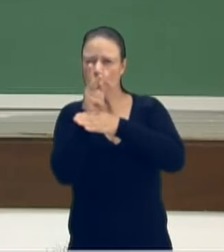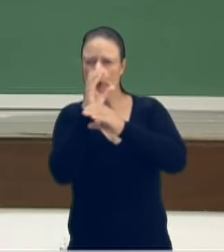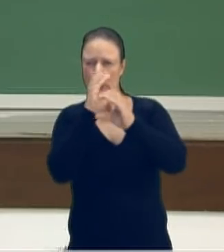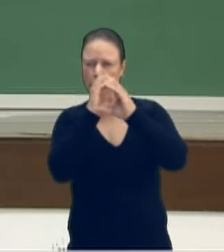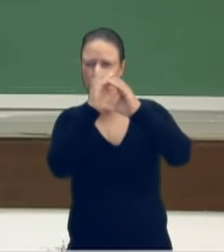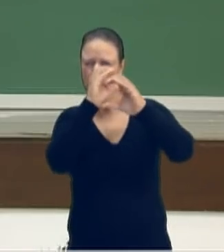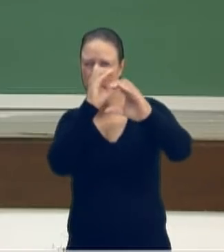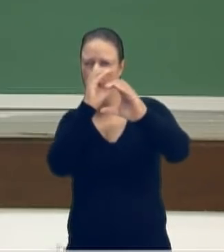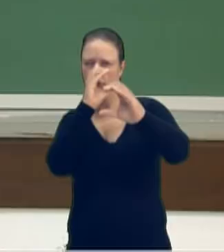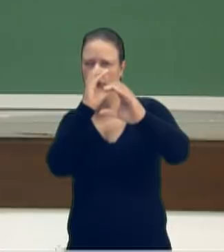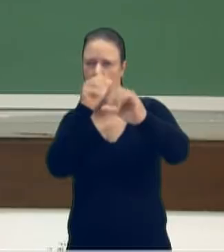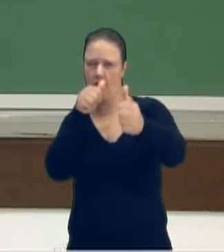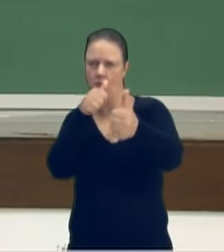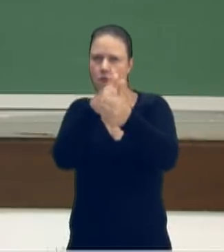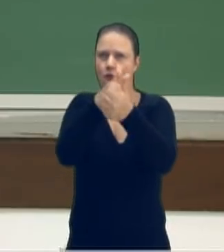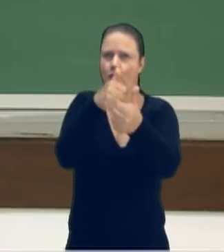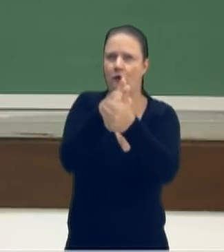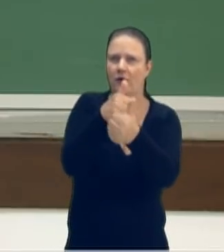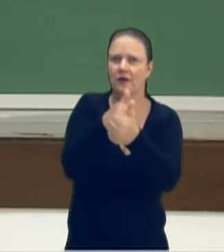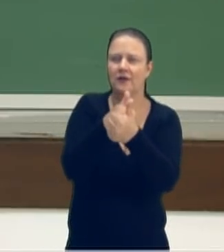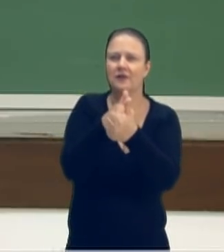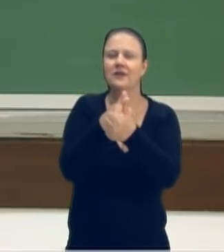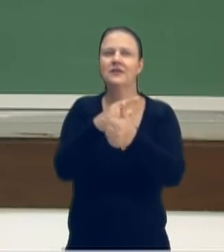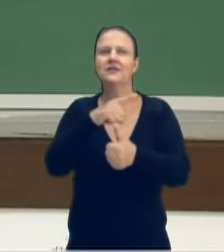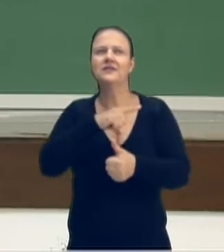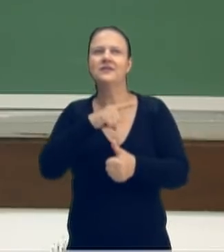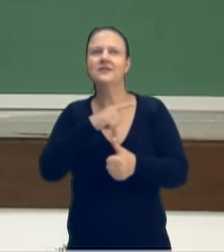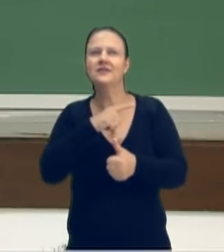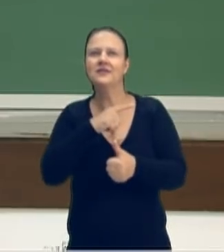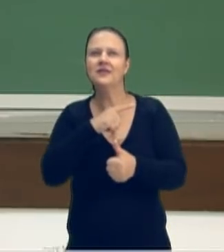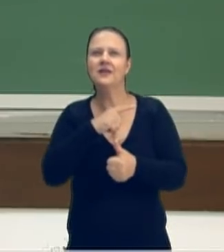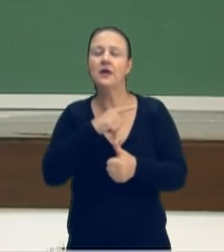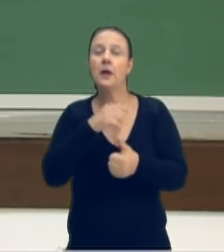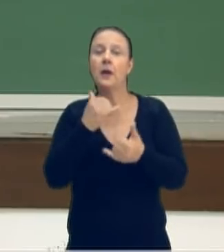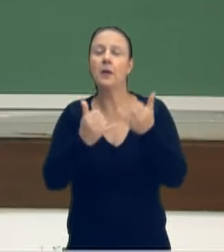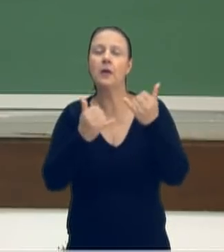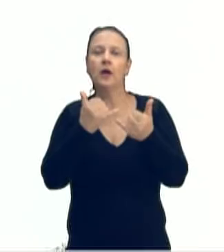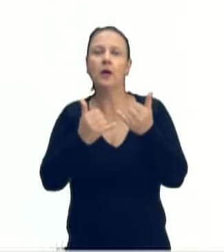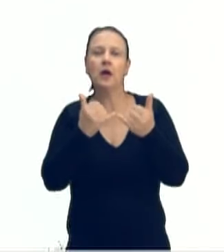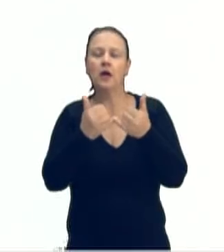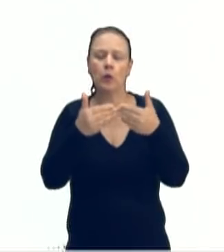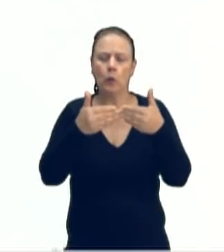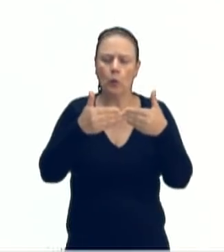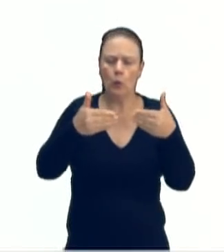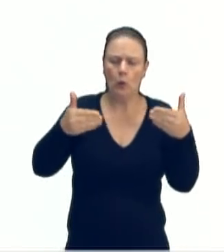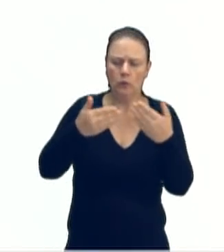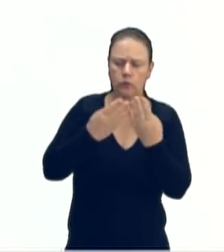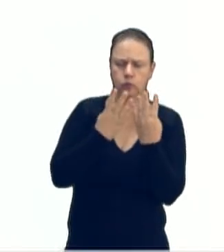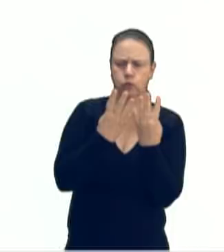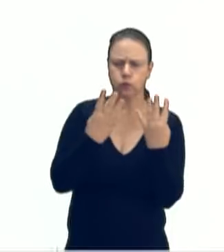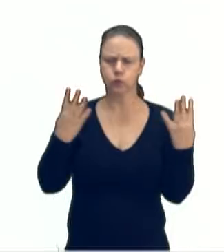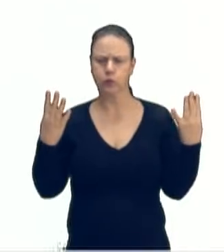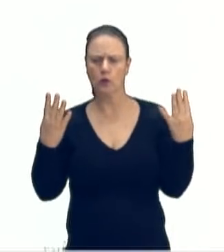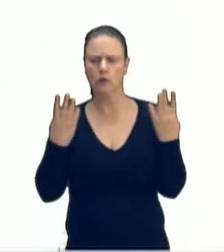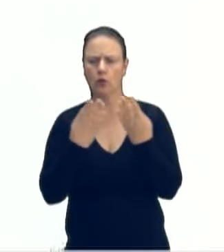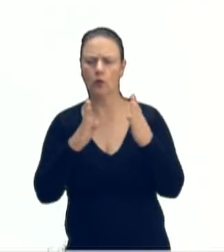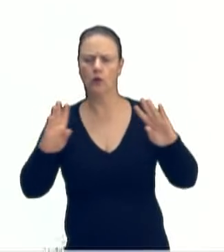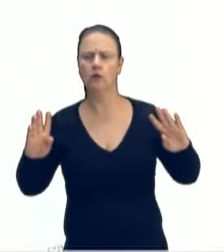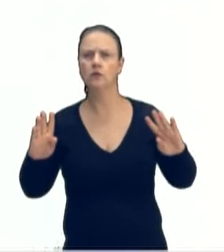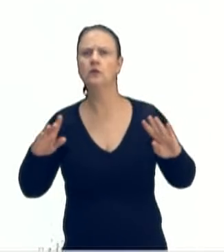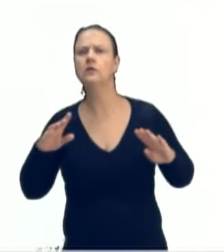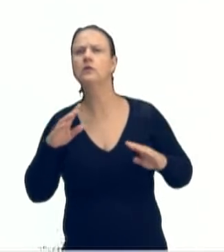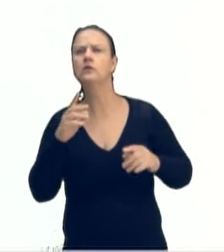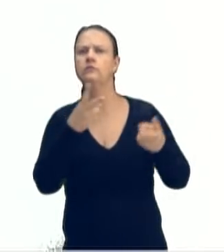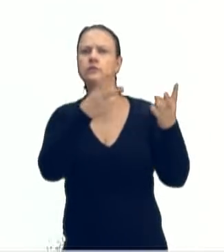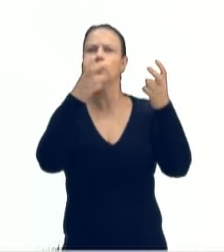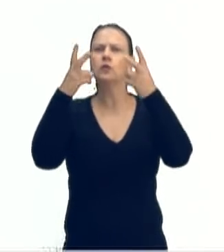especial. Lá no fundo, parece que tem uma espécie de um portal. Observem também ali a parte